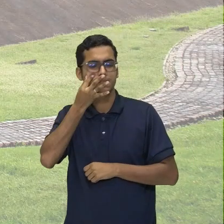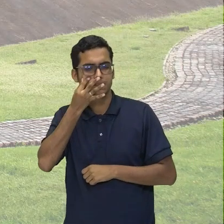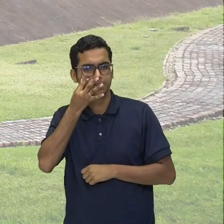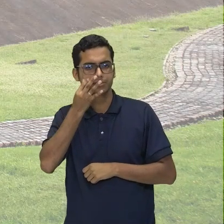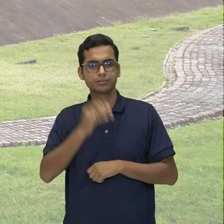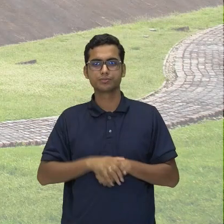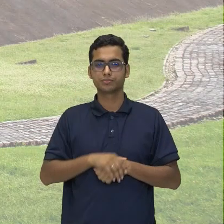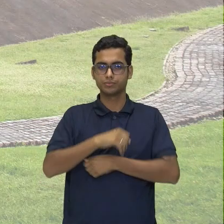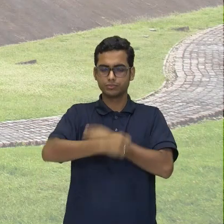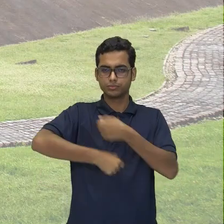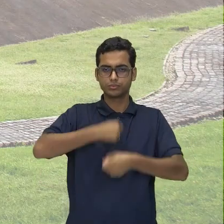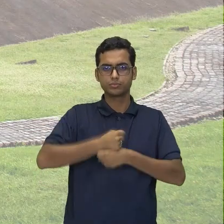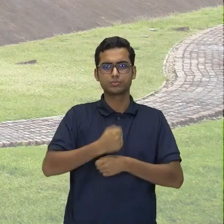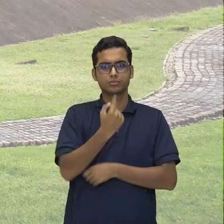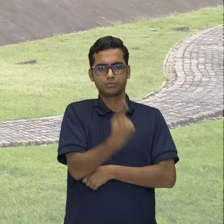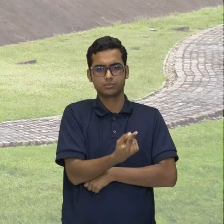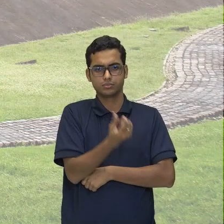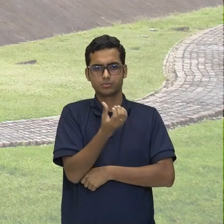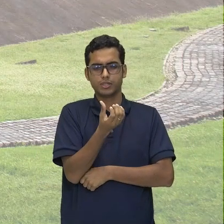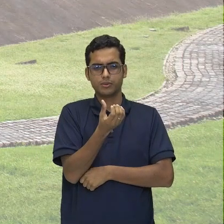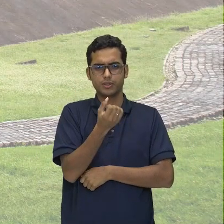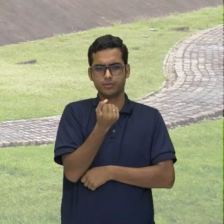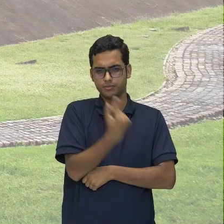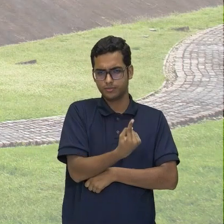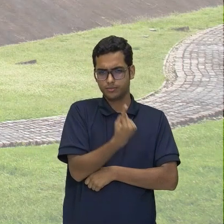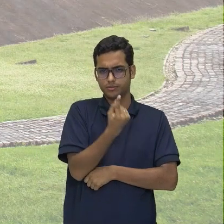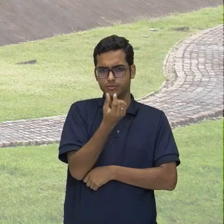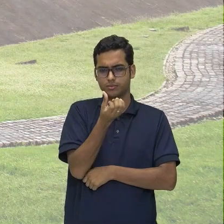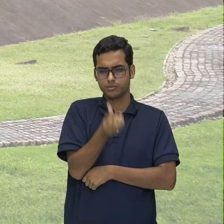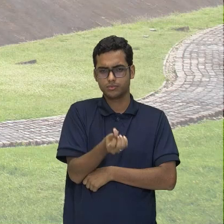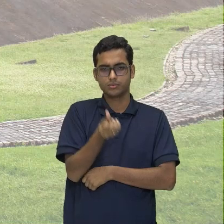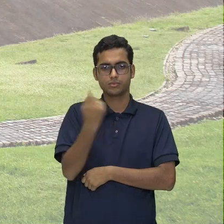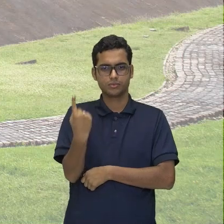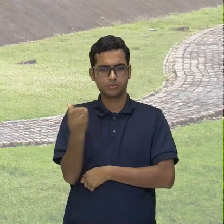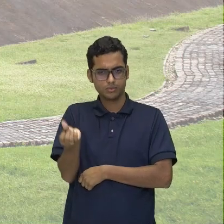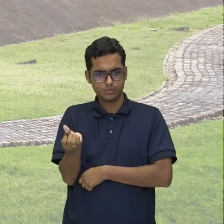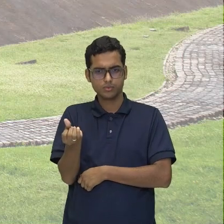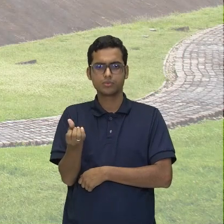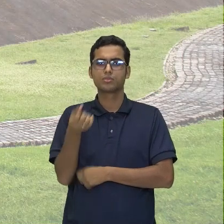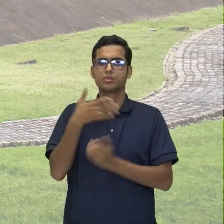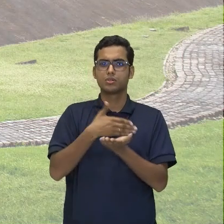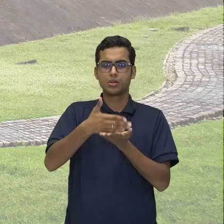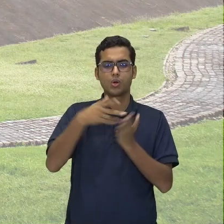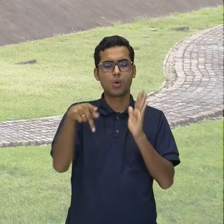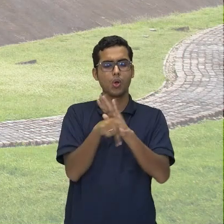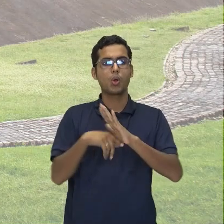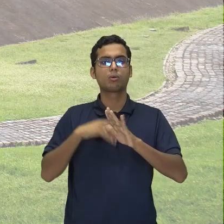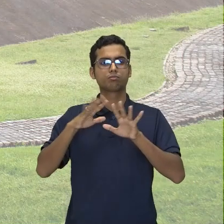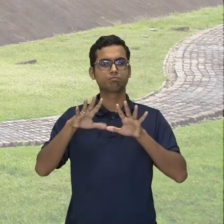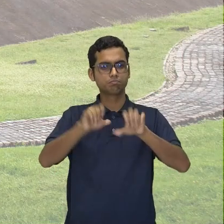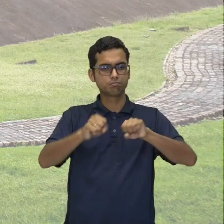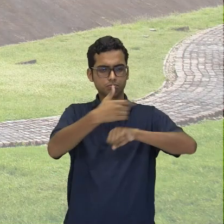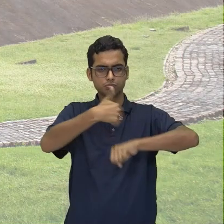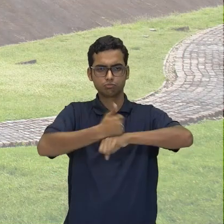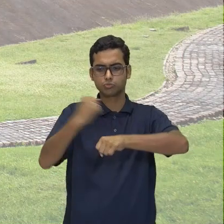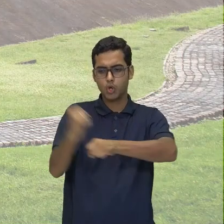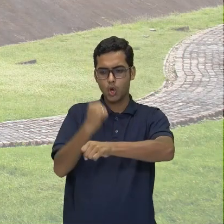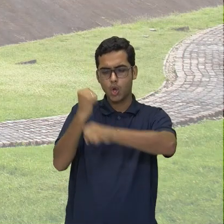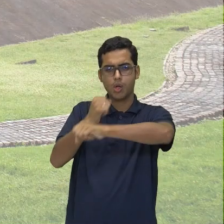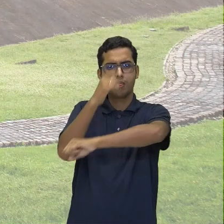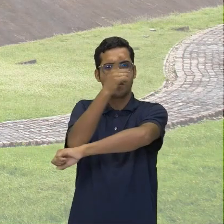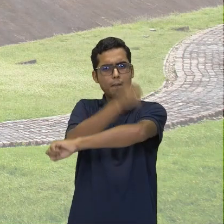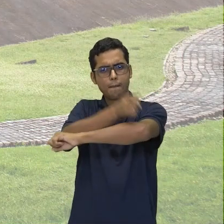1616, ocorreu a edificação do Forte do Presépio, em um local estratégico